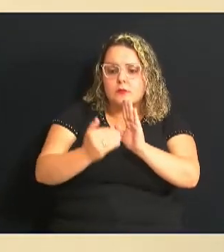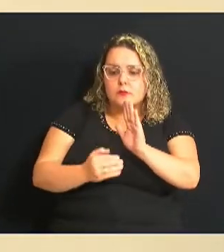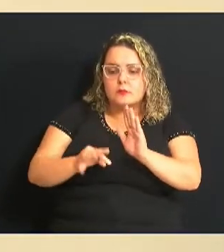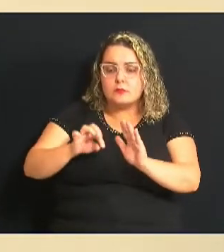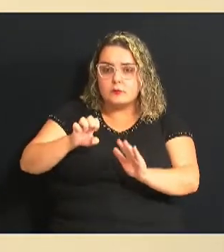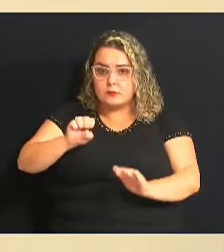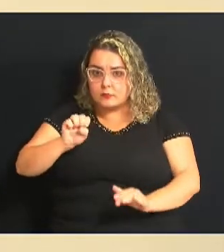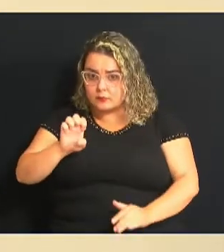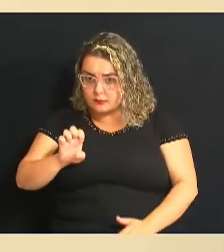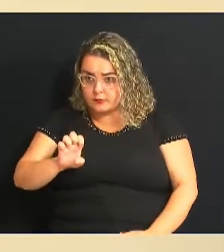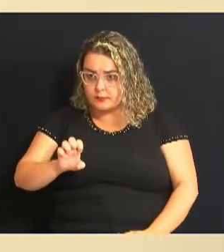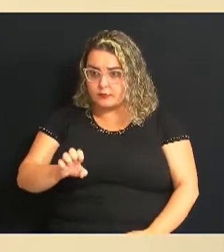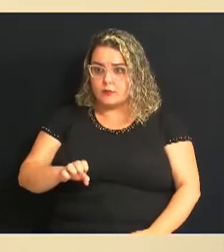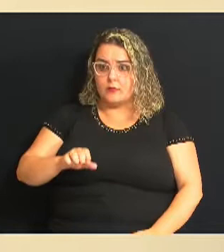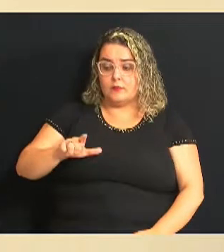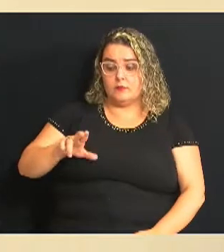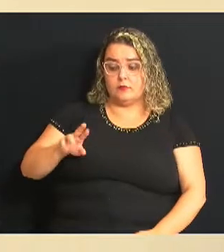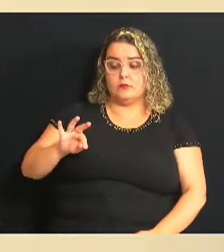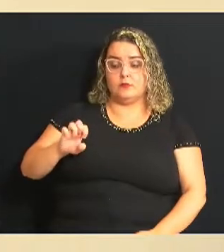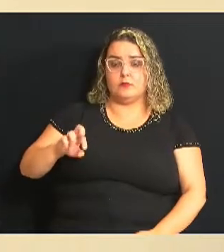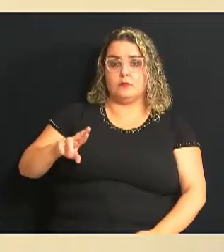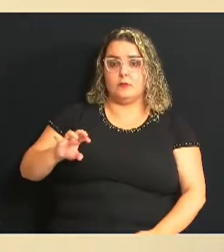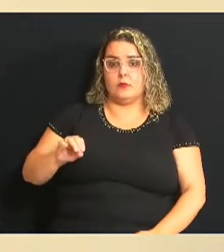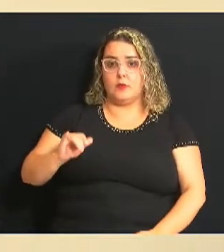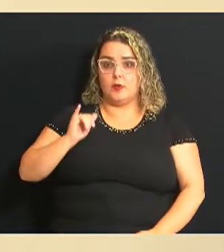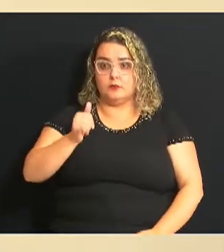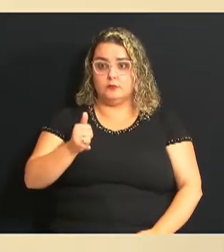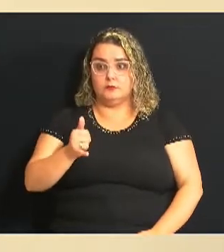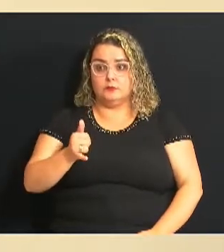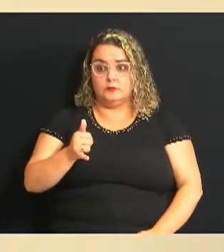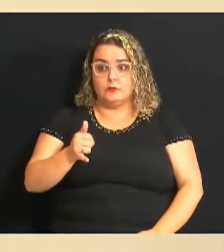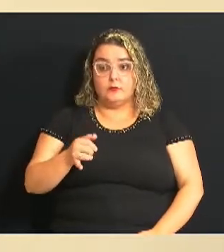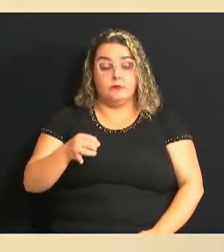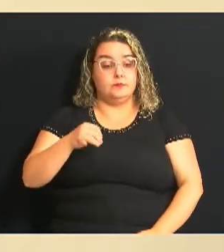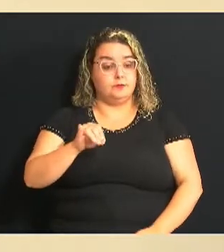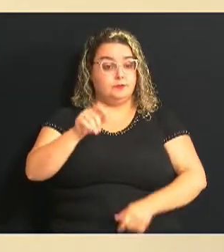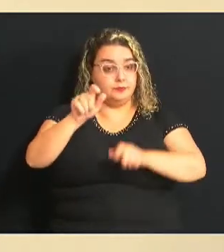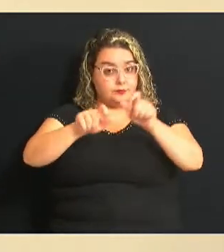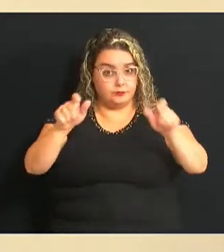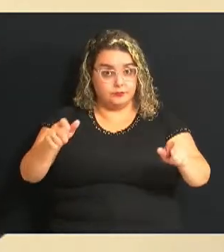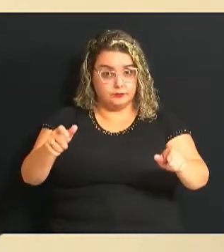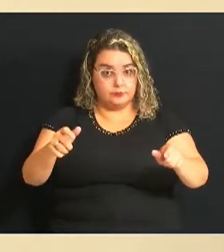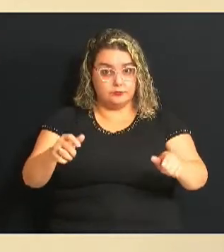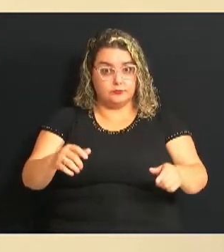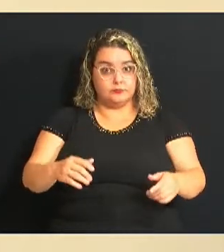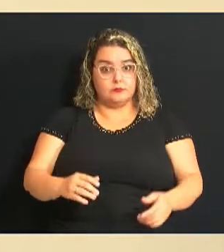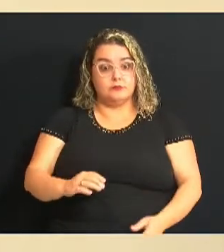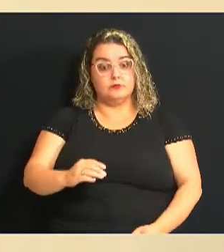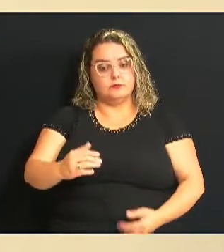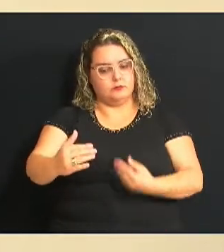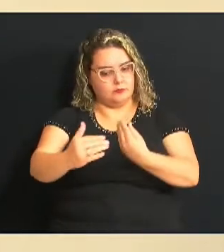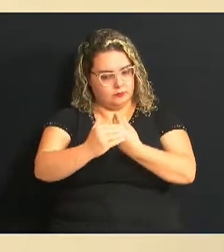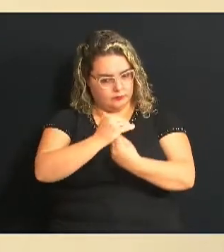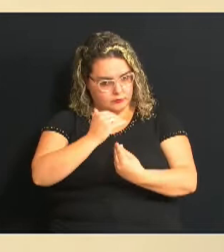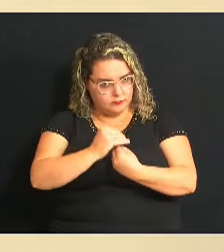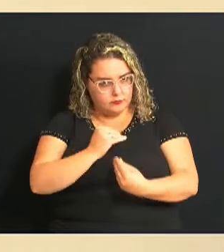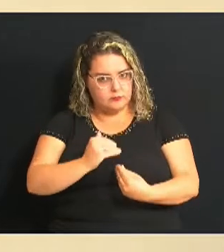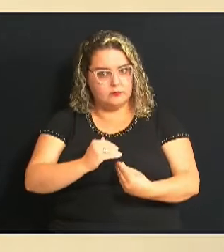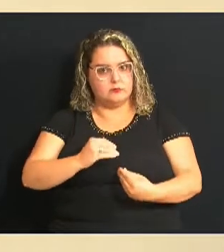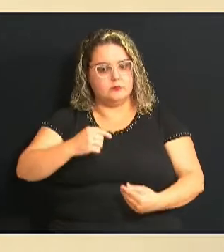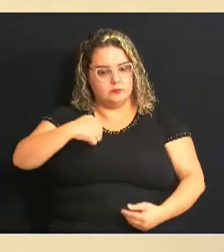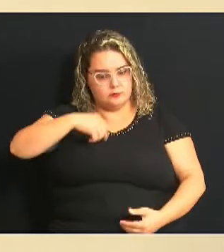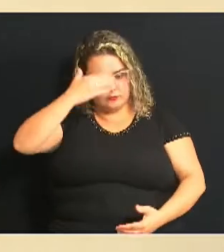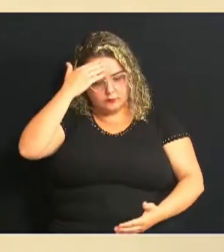disse: a não ser que alguém me convença pelo testemunho da Sagrada